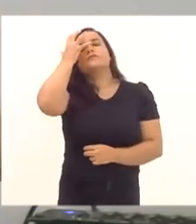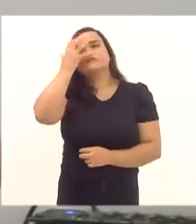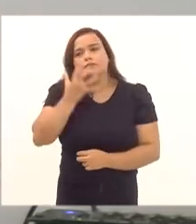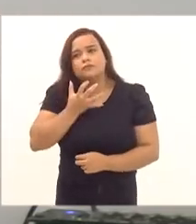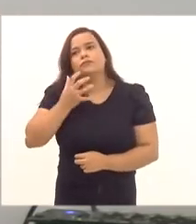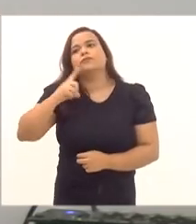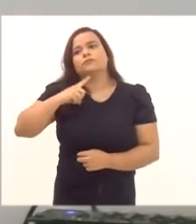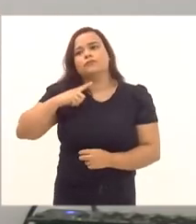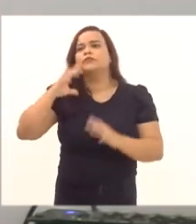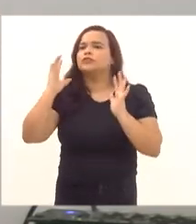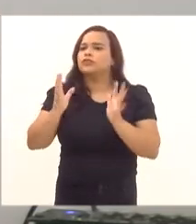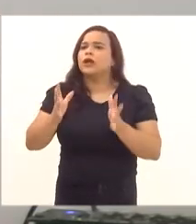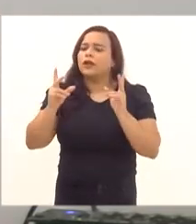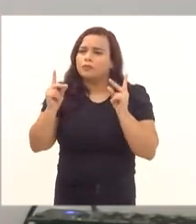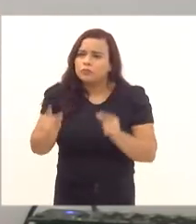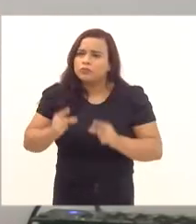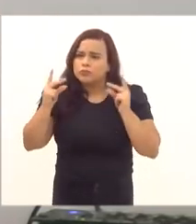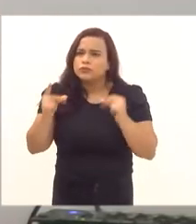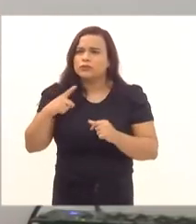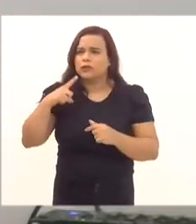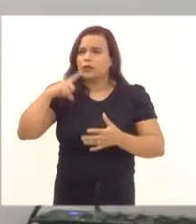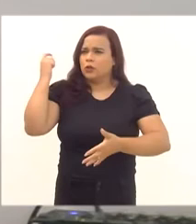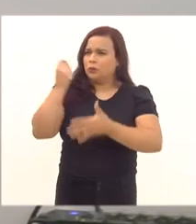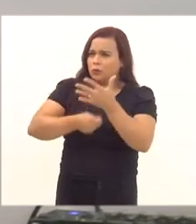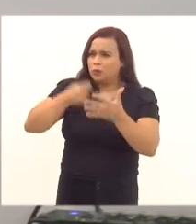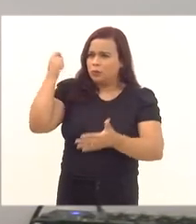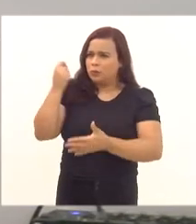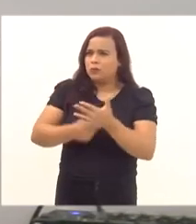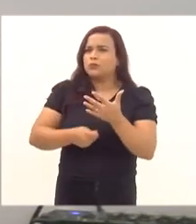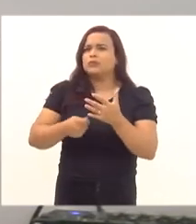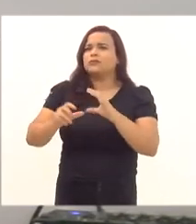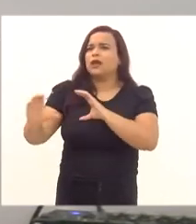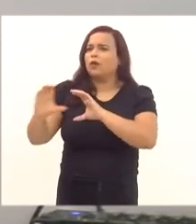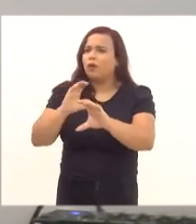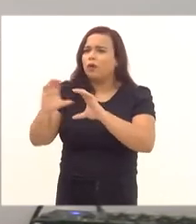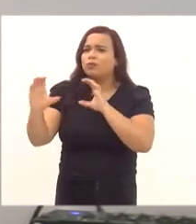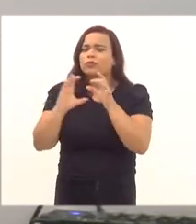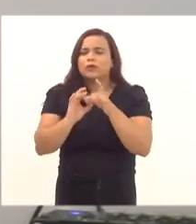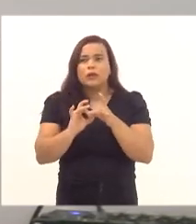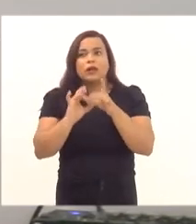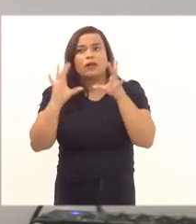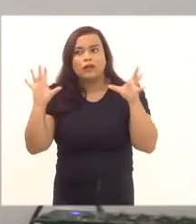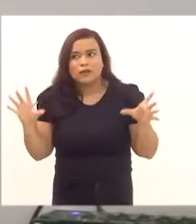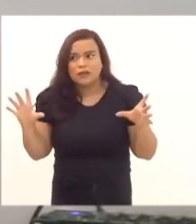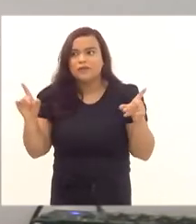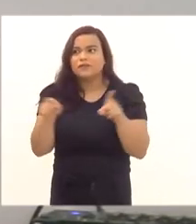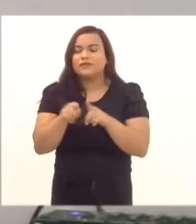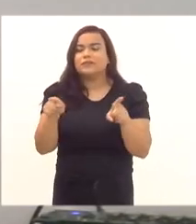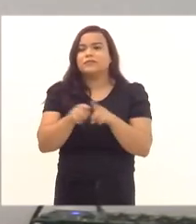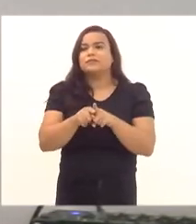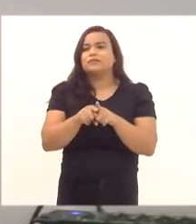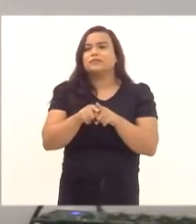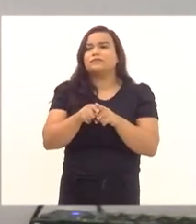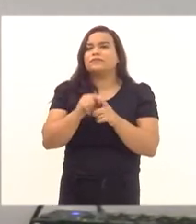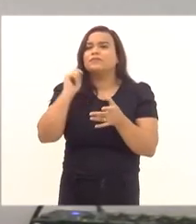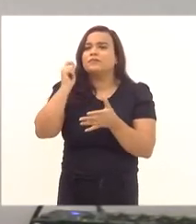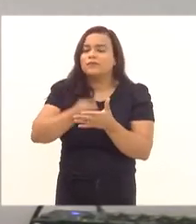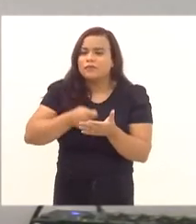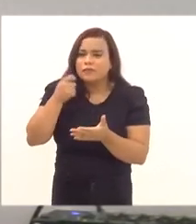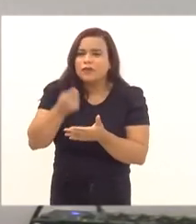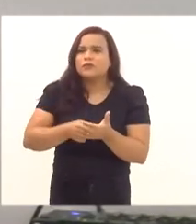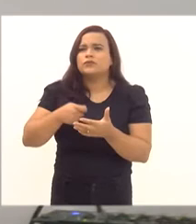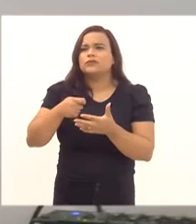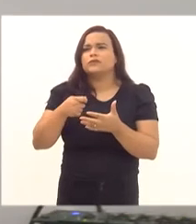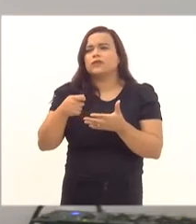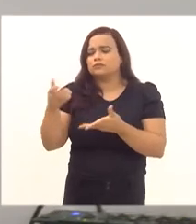já há muito tempo né a luta por uma comunicação livre a luta por por nossos meios de comunicação